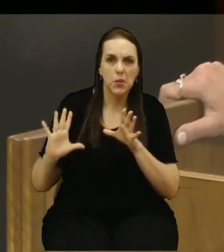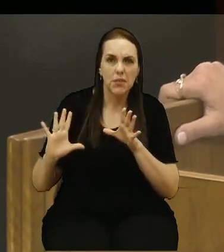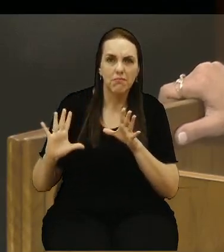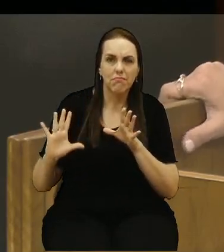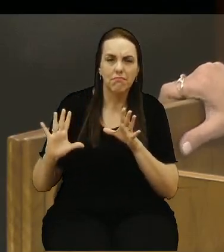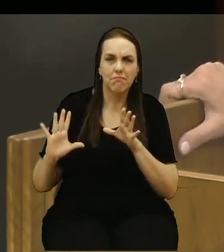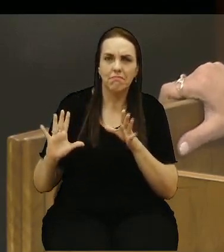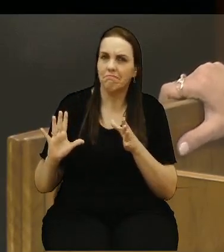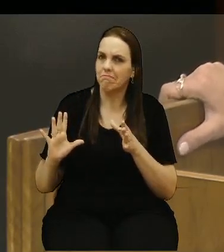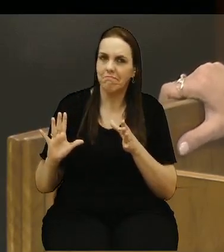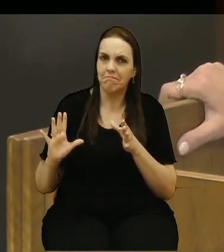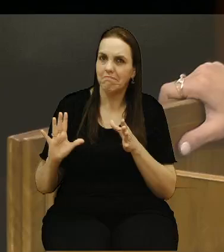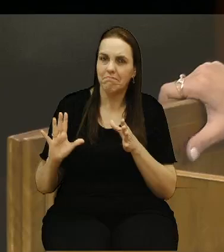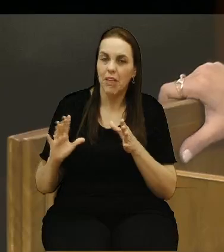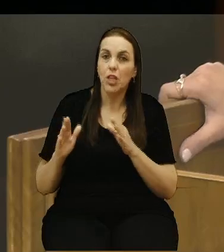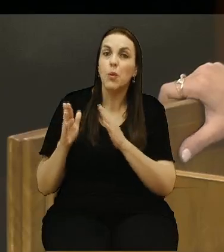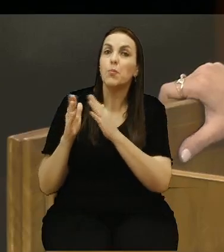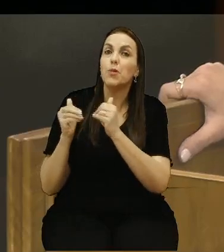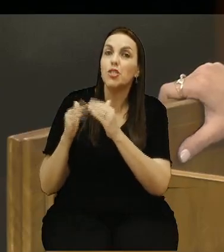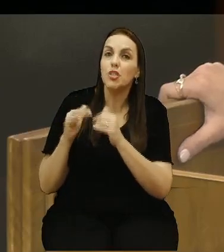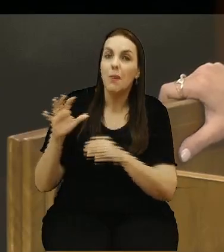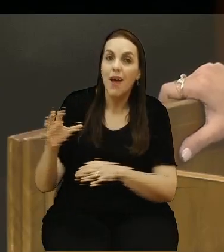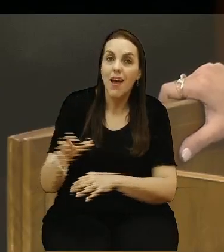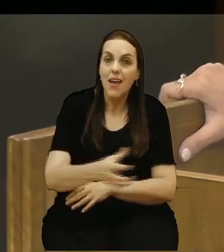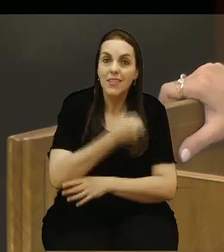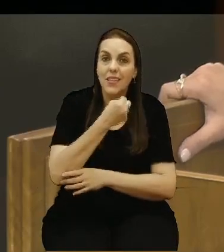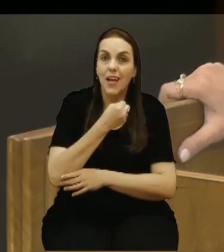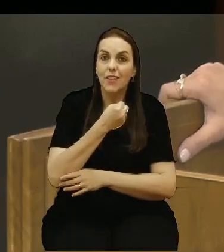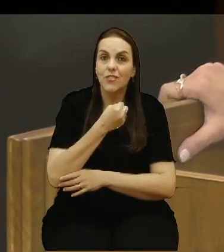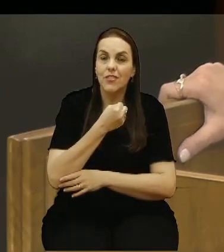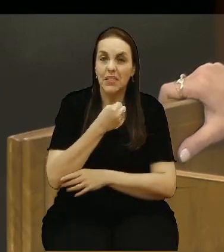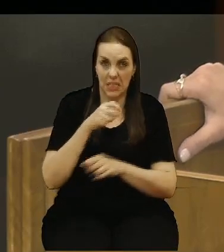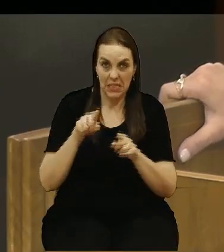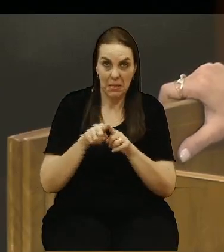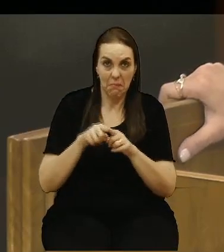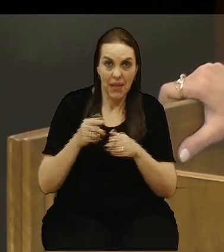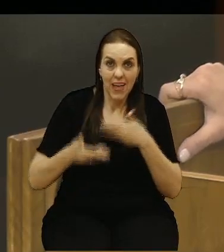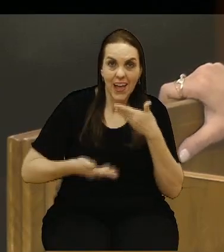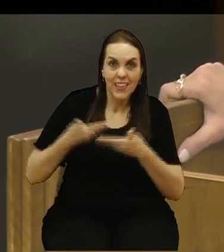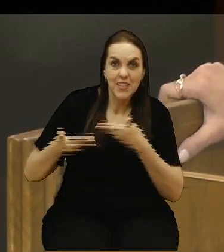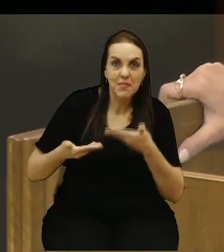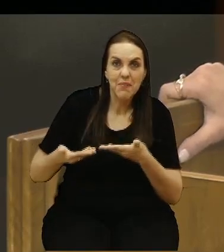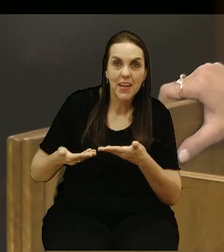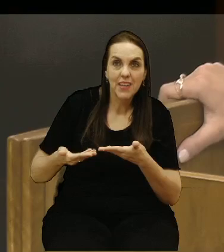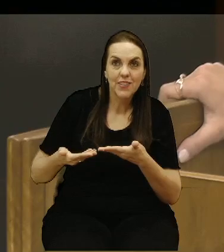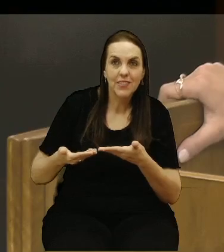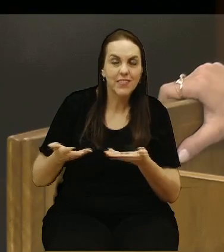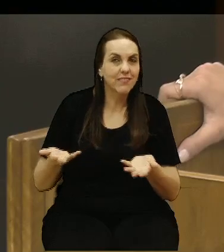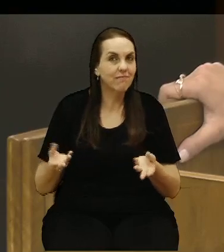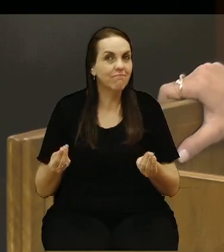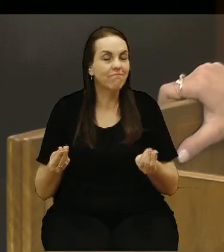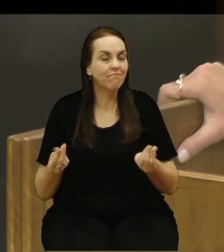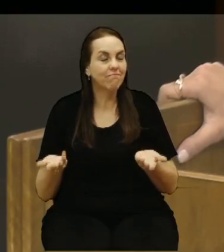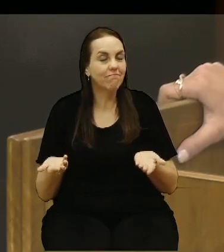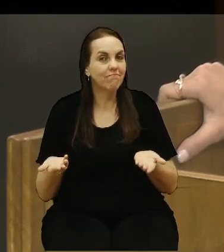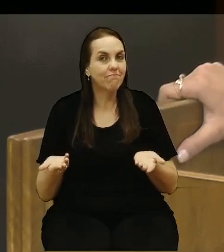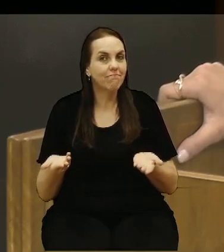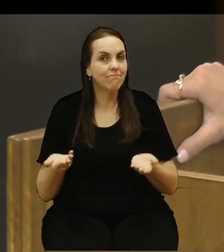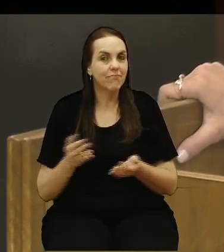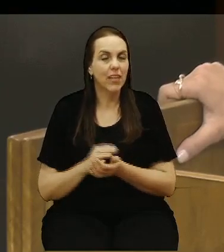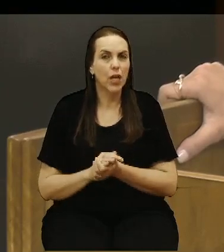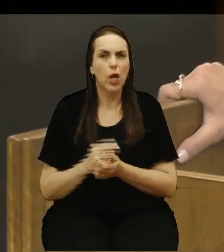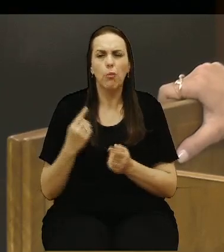E quando o pedido é para resgatar? Nós também somos atendidos, também fomos atendidas.